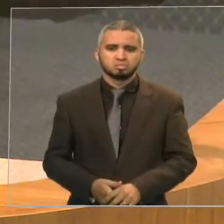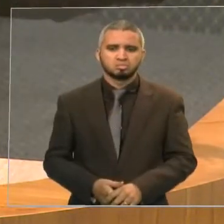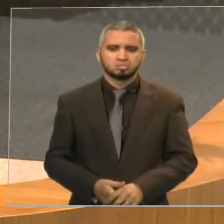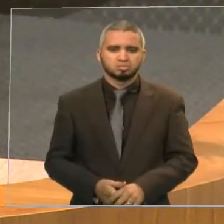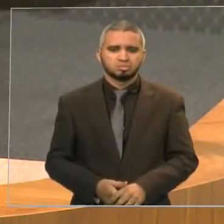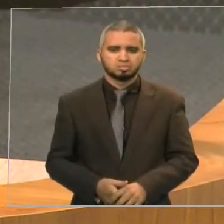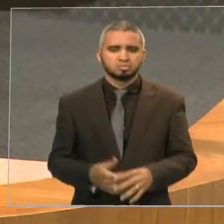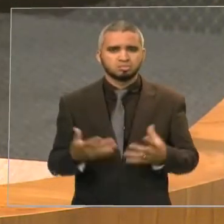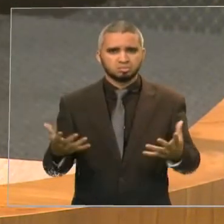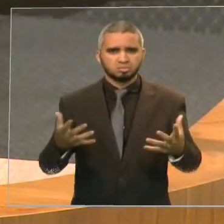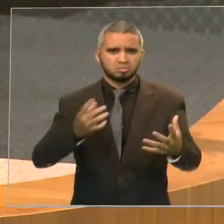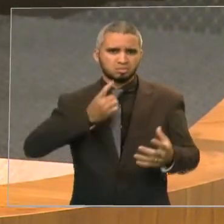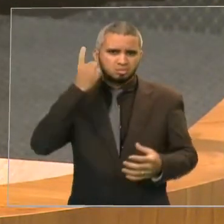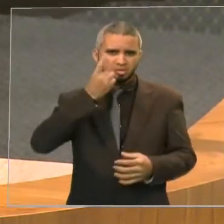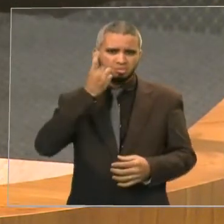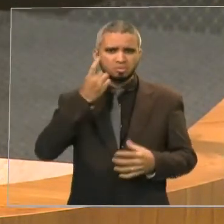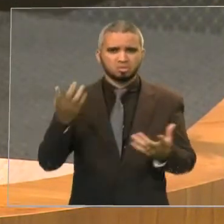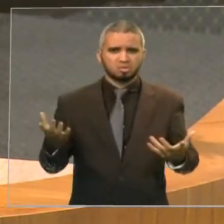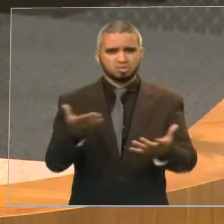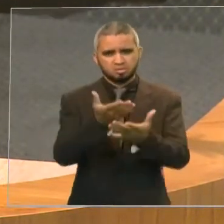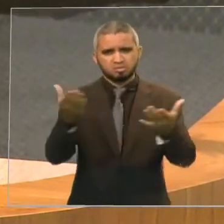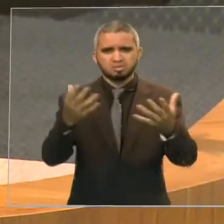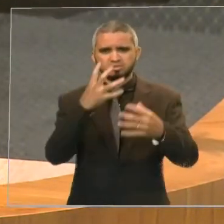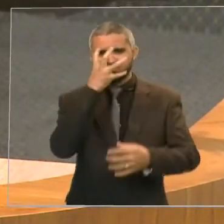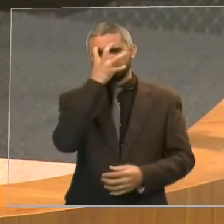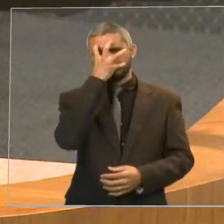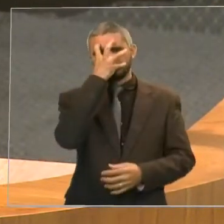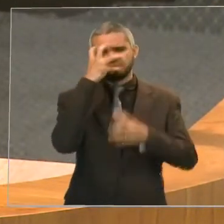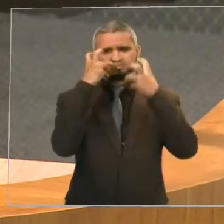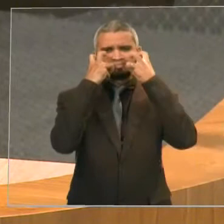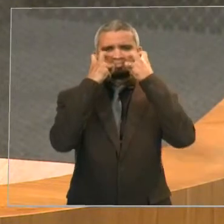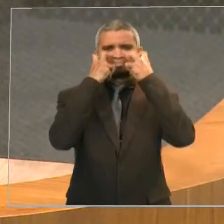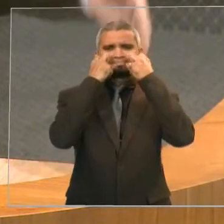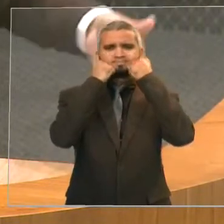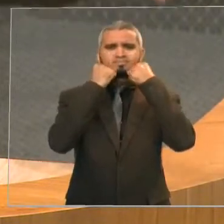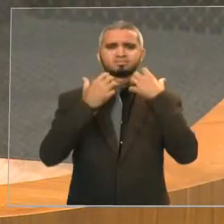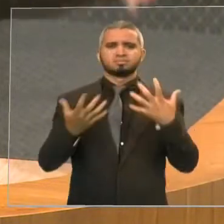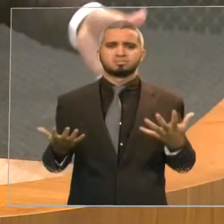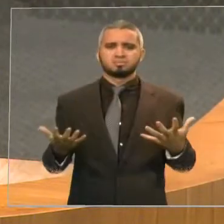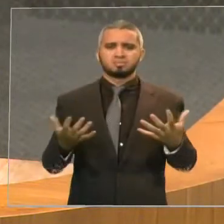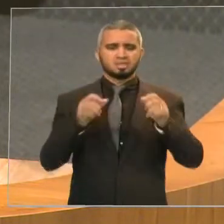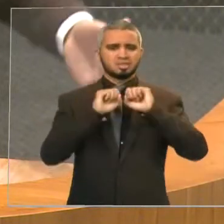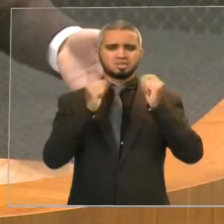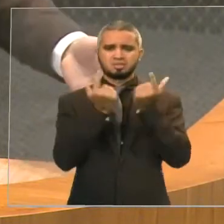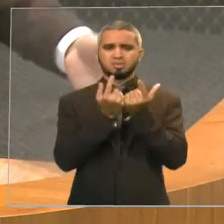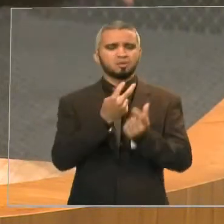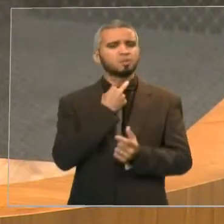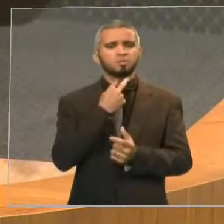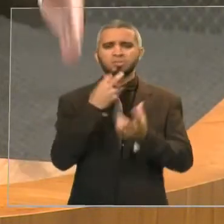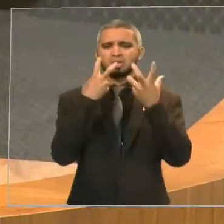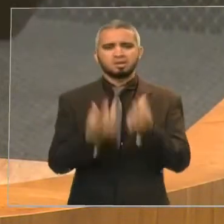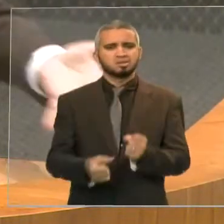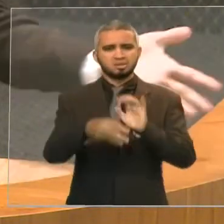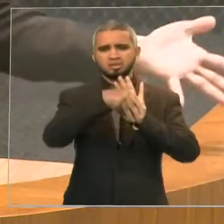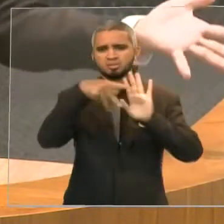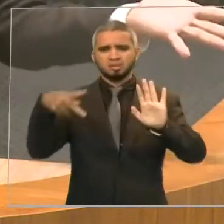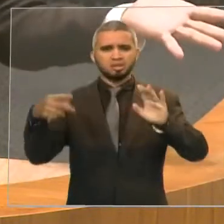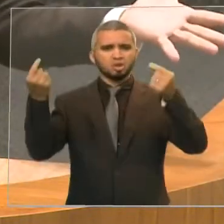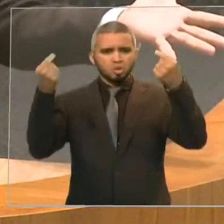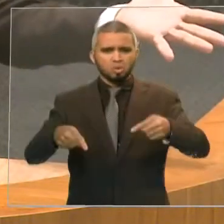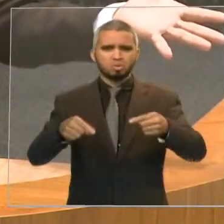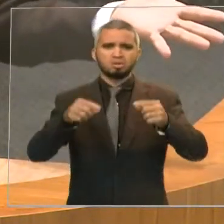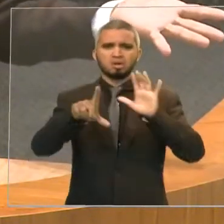seremos constrangidos. A Assembleia Legislativa, que é a Casa das Leis, não pode aprovar a medida provisória que é contra uma